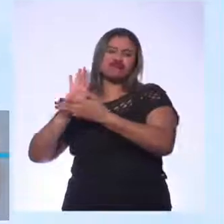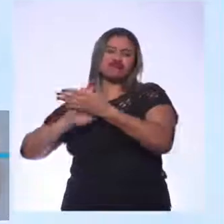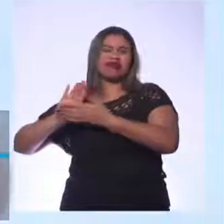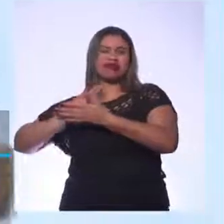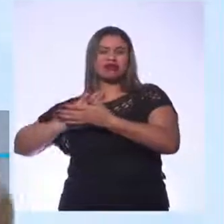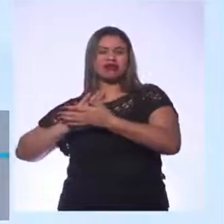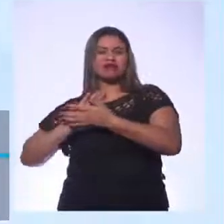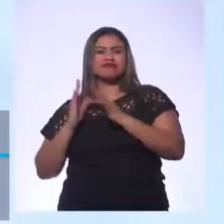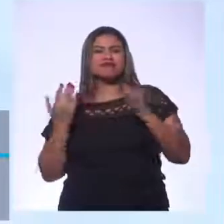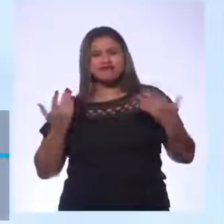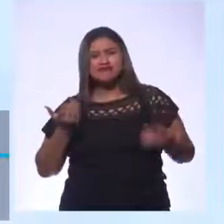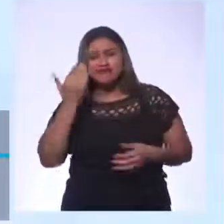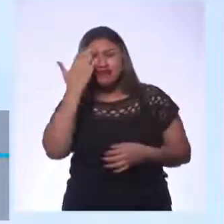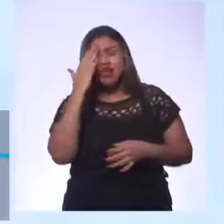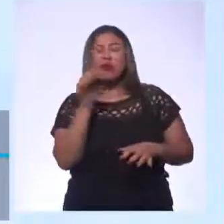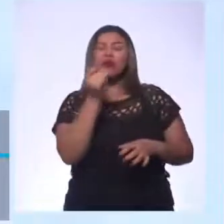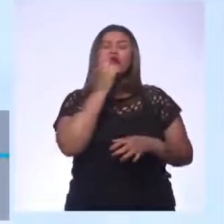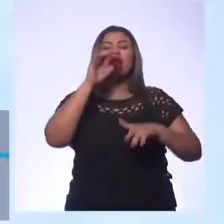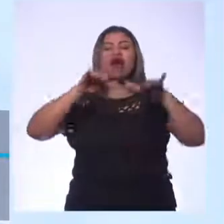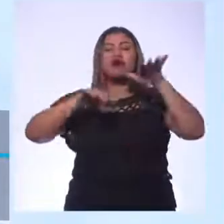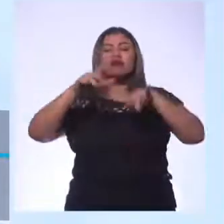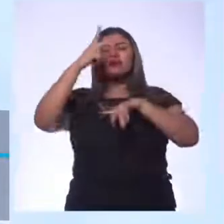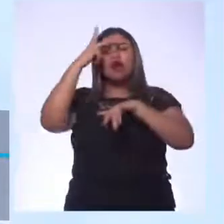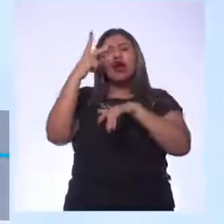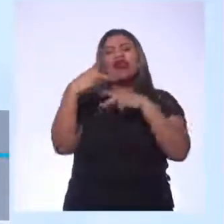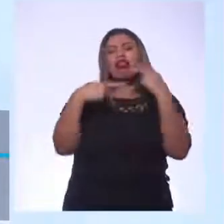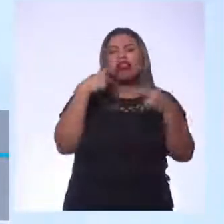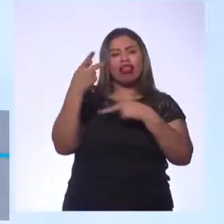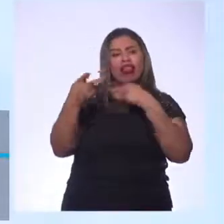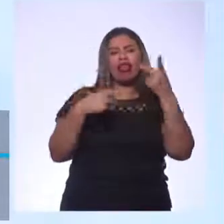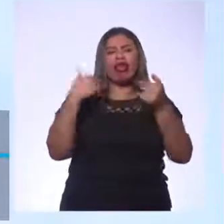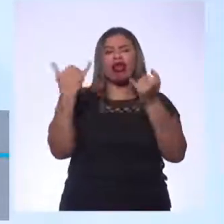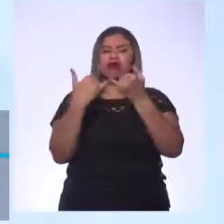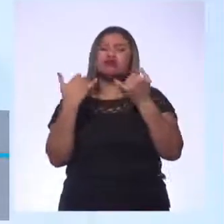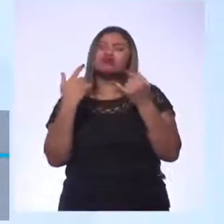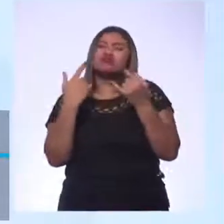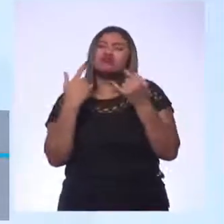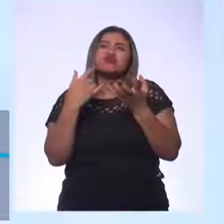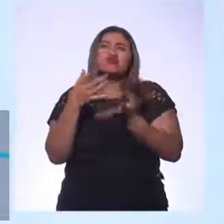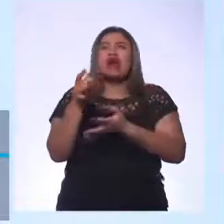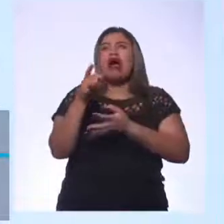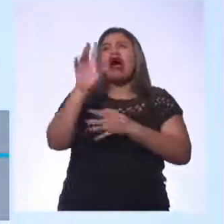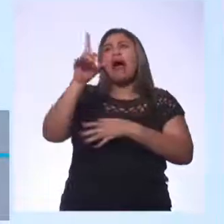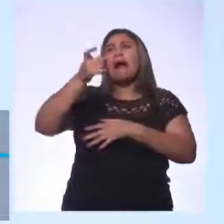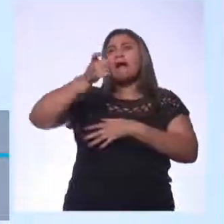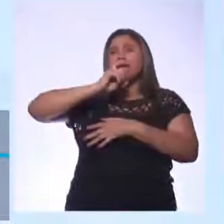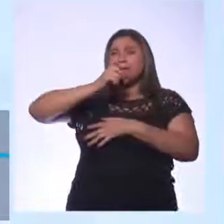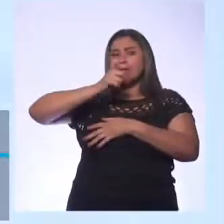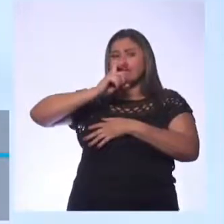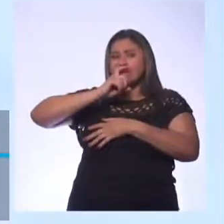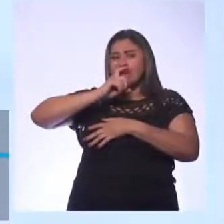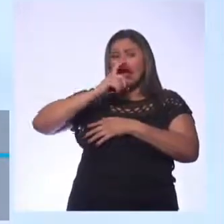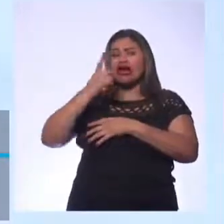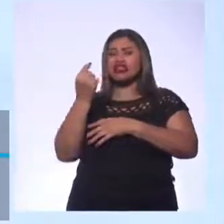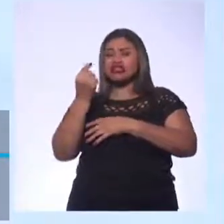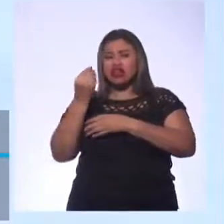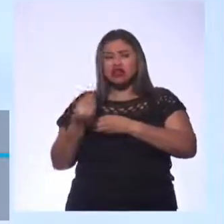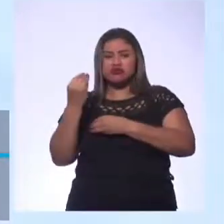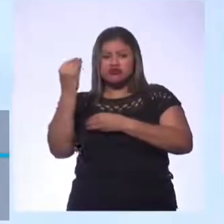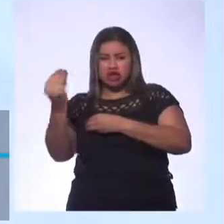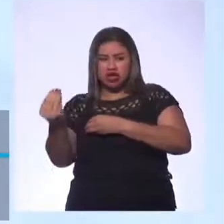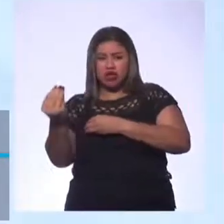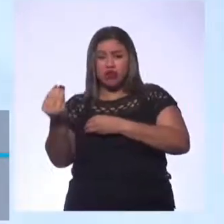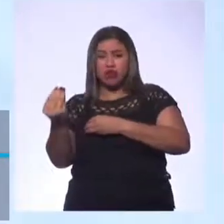aquelas historinhas que o pessoal gosta de contar, né? Que aquelas parábolas, porque o pai deu a mesma quantidade de dinheiro para